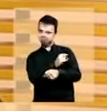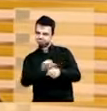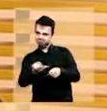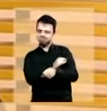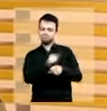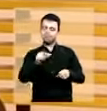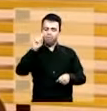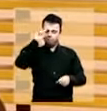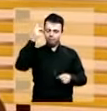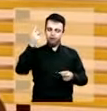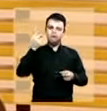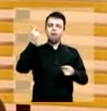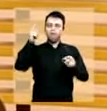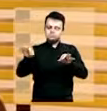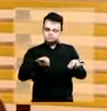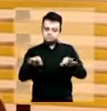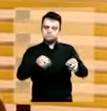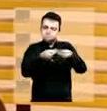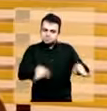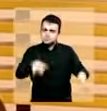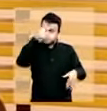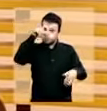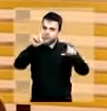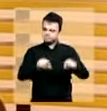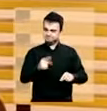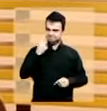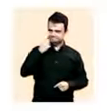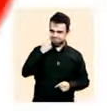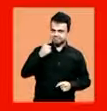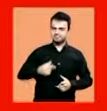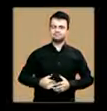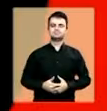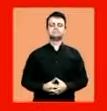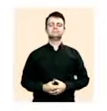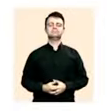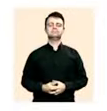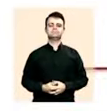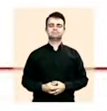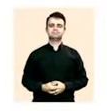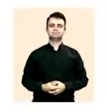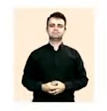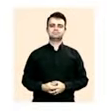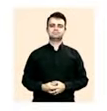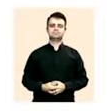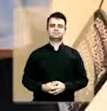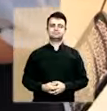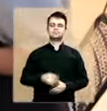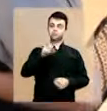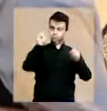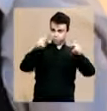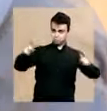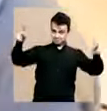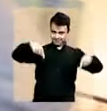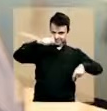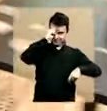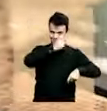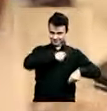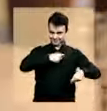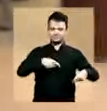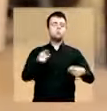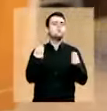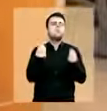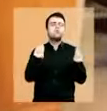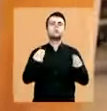situação, arrumando formas de solucionar essa questão. Vamos conferir. Nesse shopping de Rio Preto